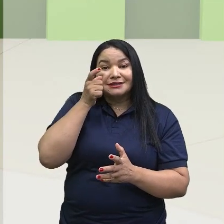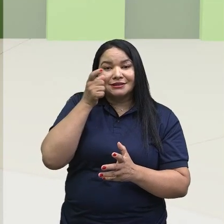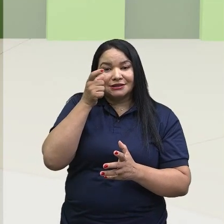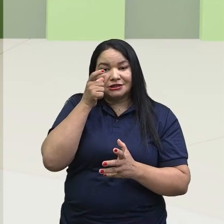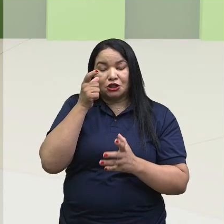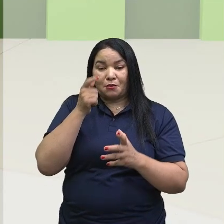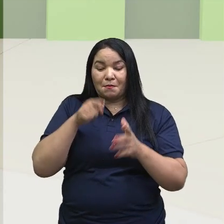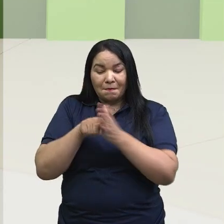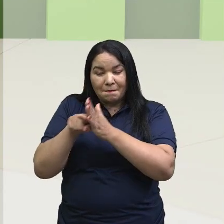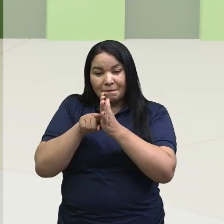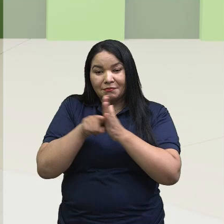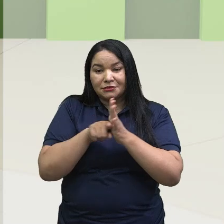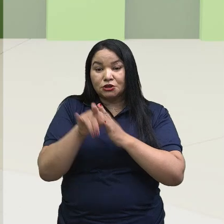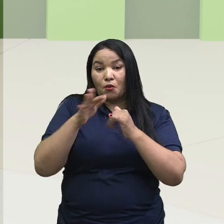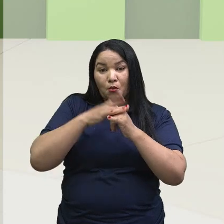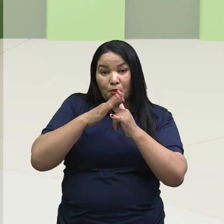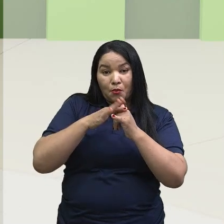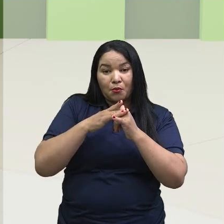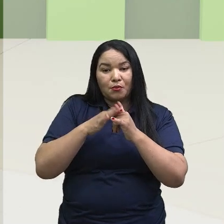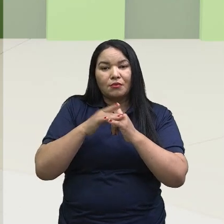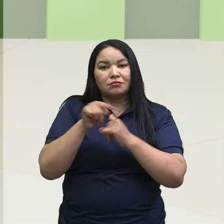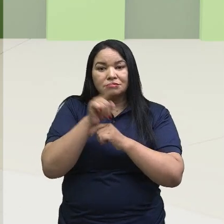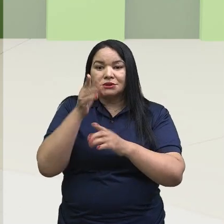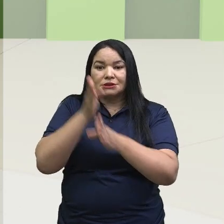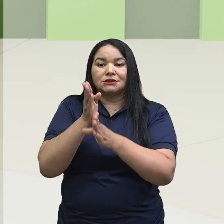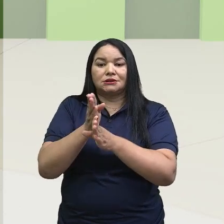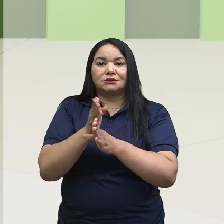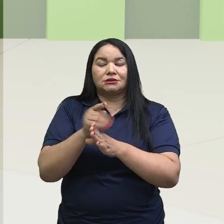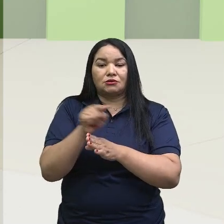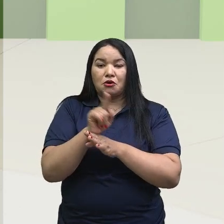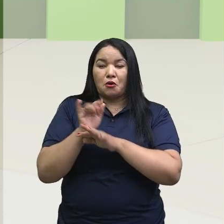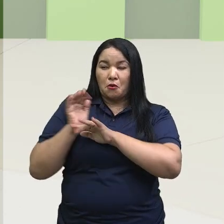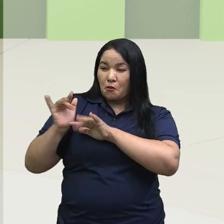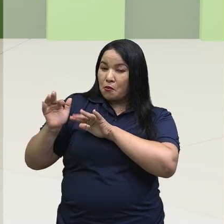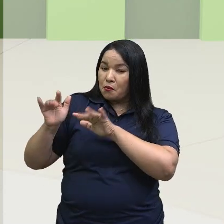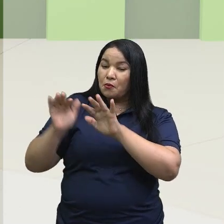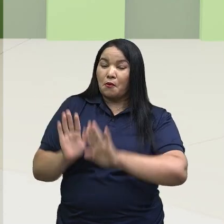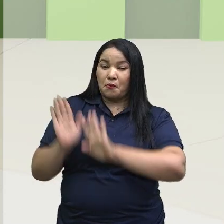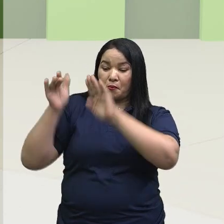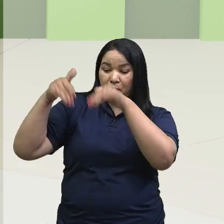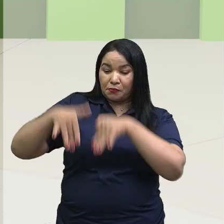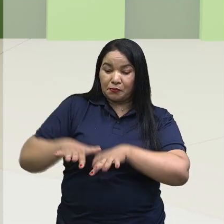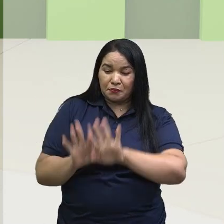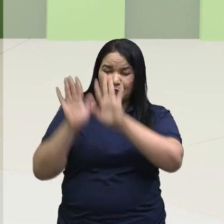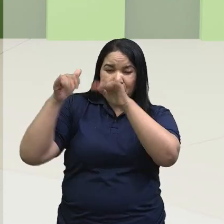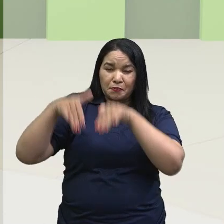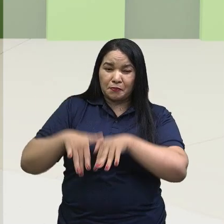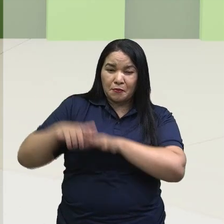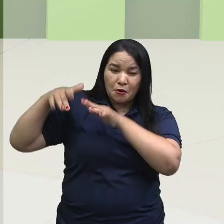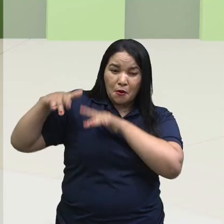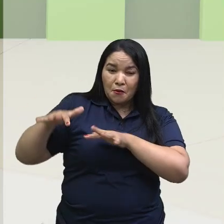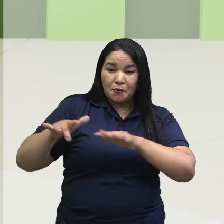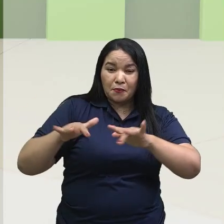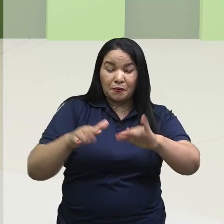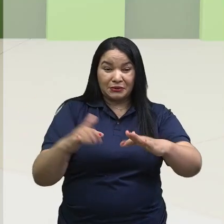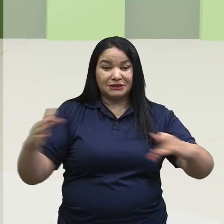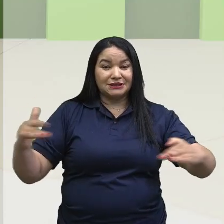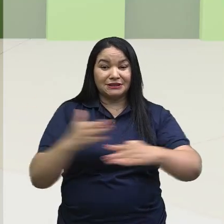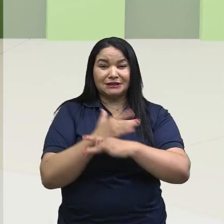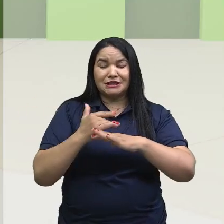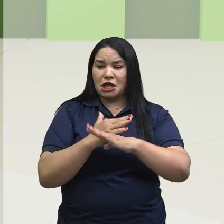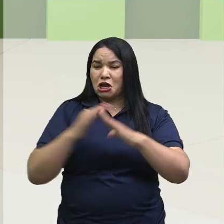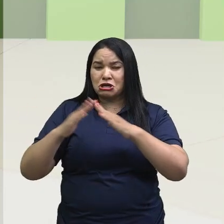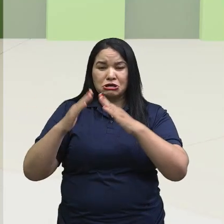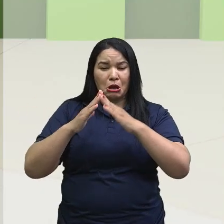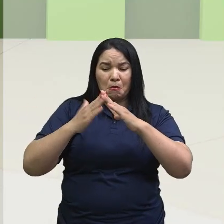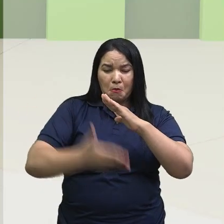pesquisada depois. E aí eles avançaram muito, né? Essas ondas destruíram cidades inteiras. Um dos